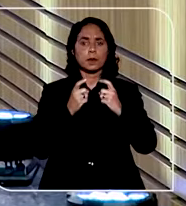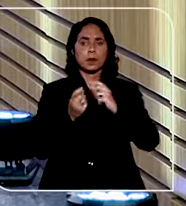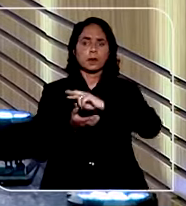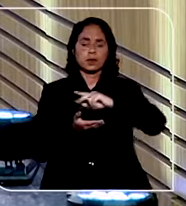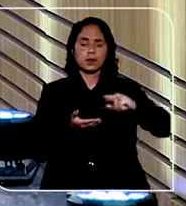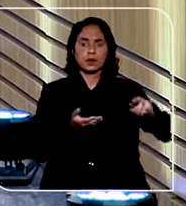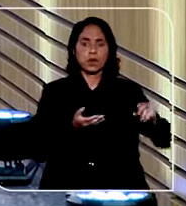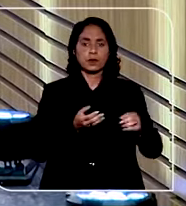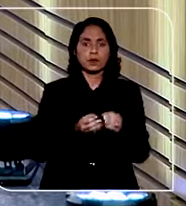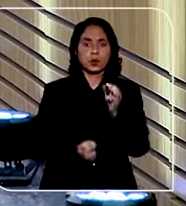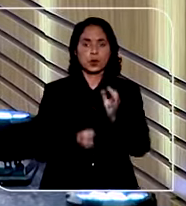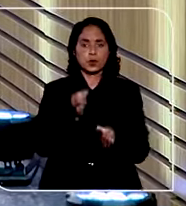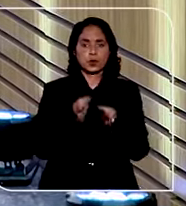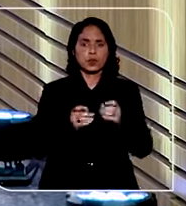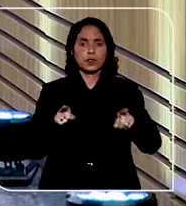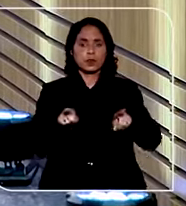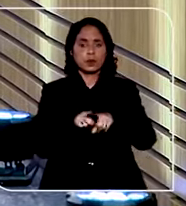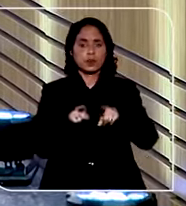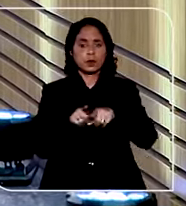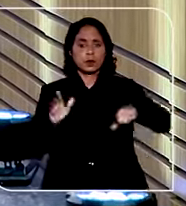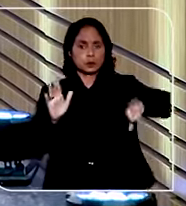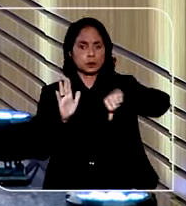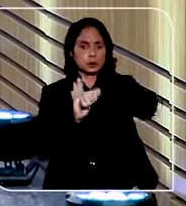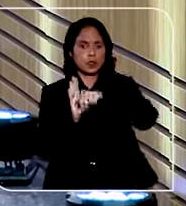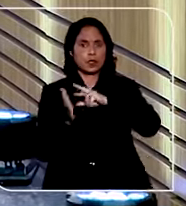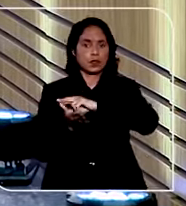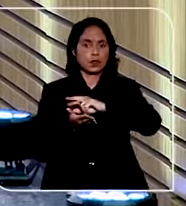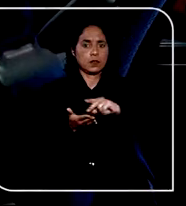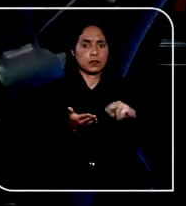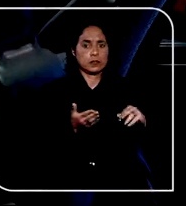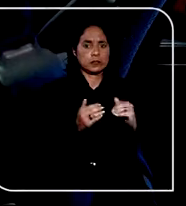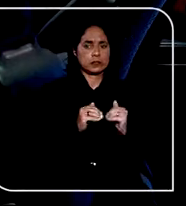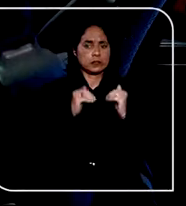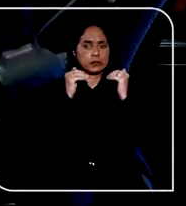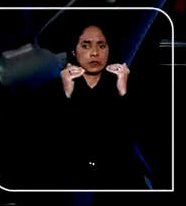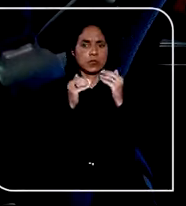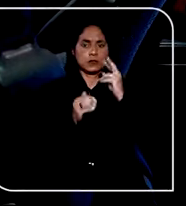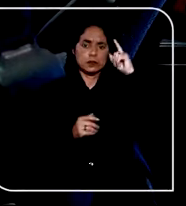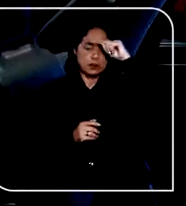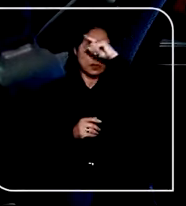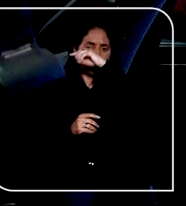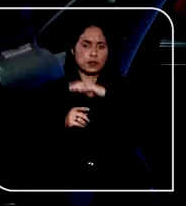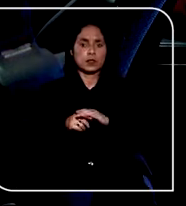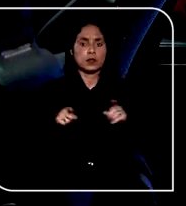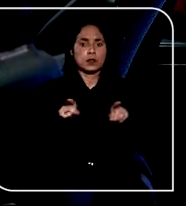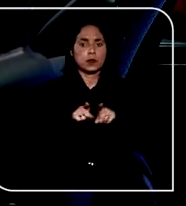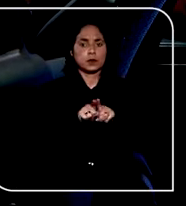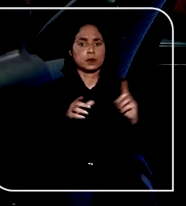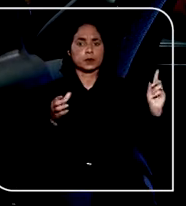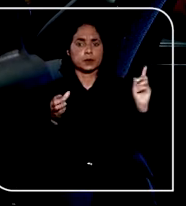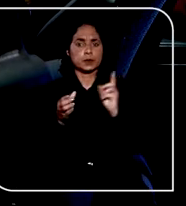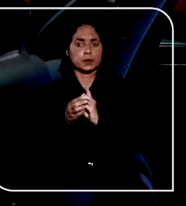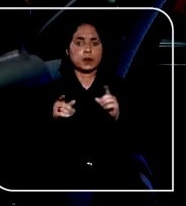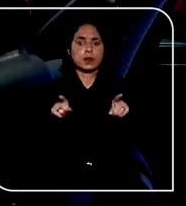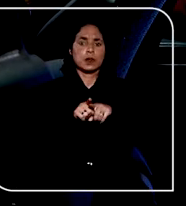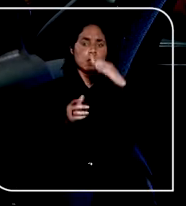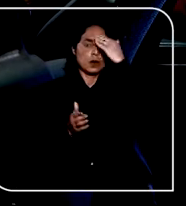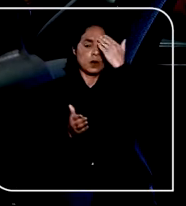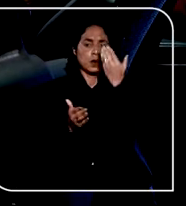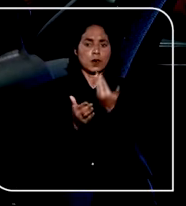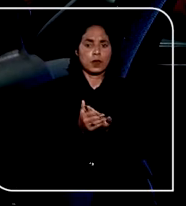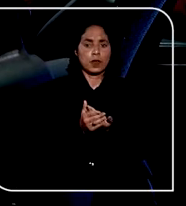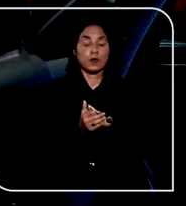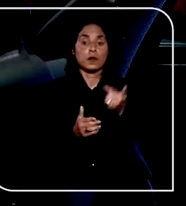oportuna e gestão penal para delitos de alta complexidade Justiça inclusiva e justiça confiável a próxima edição da